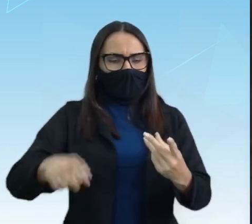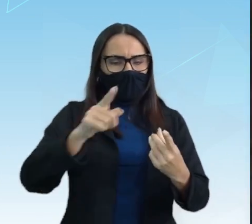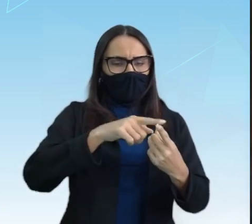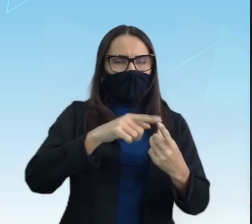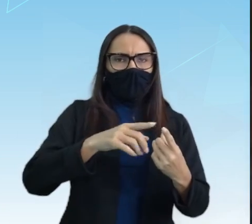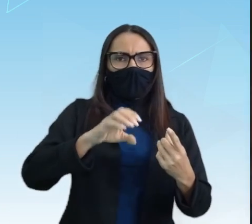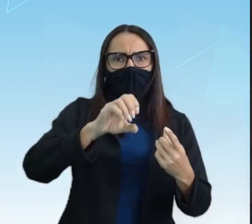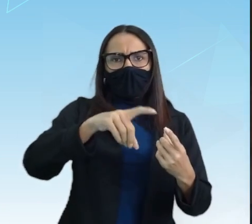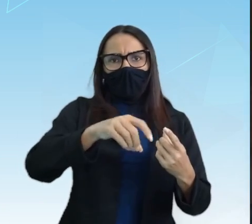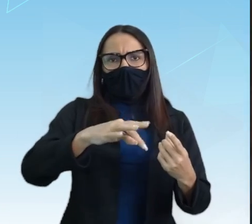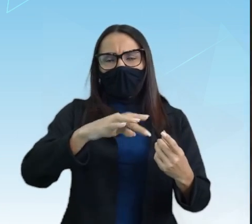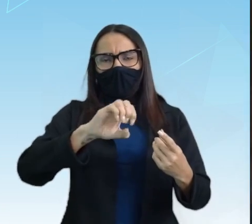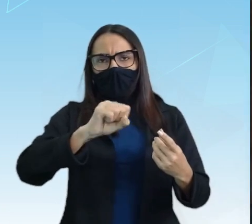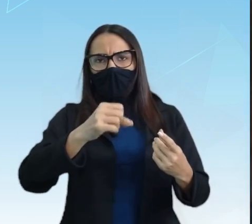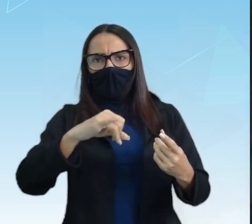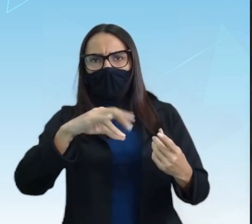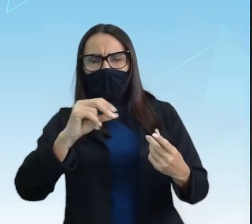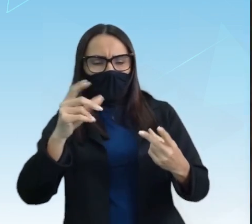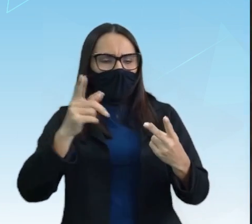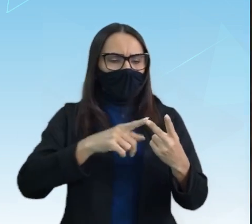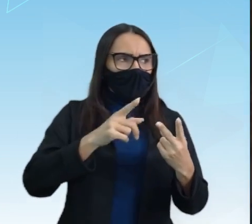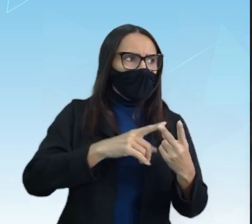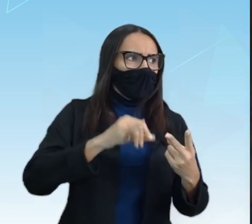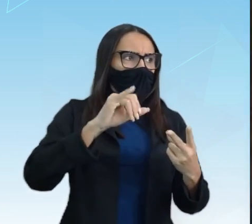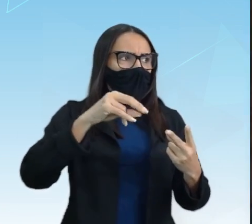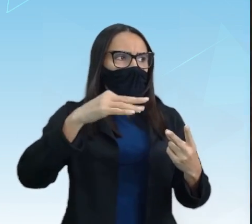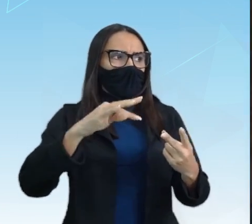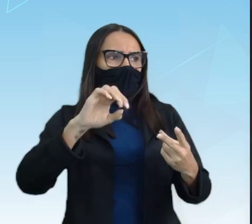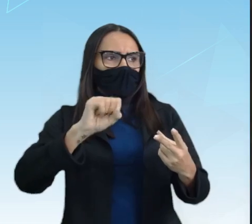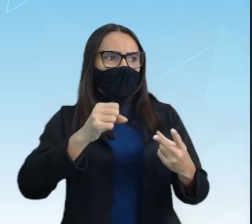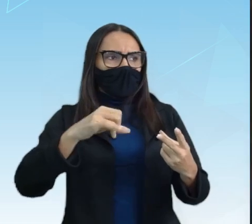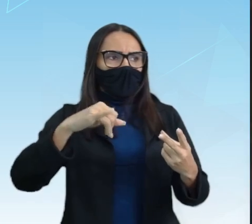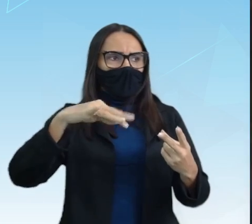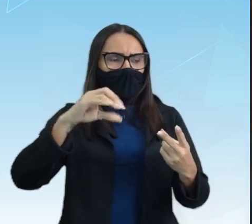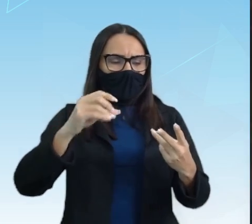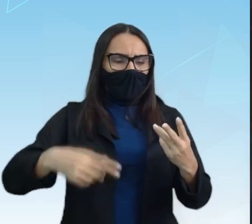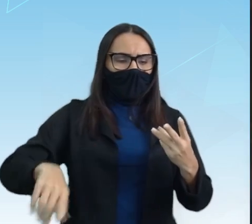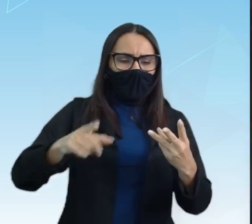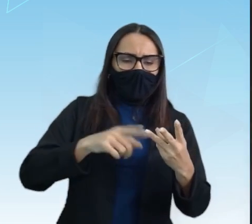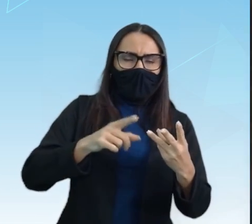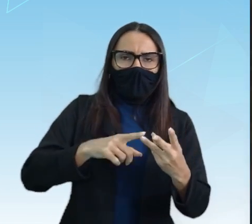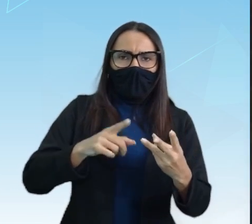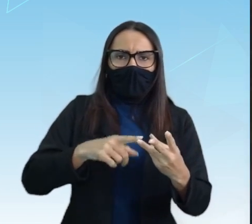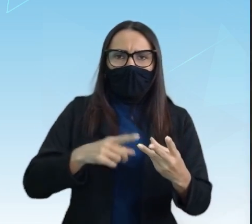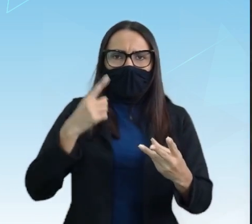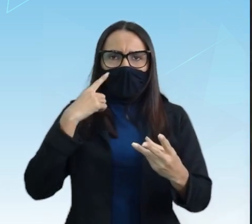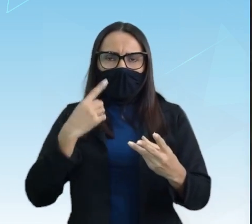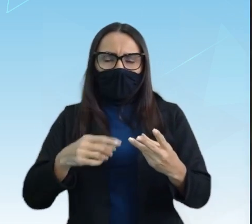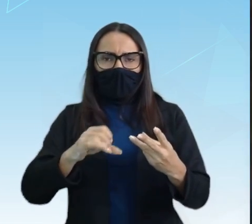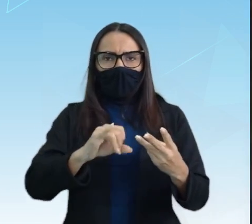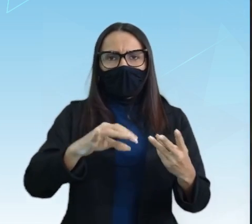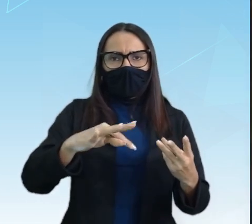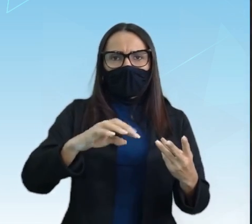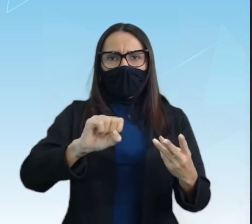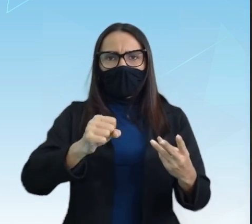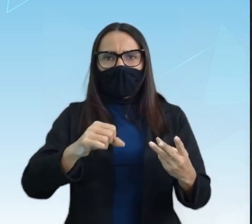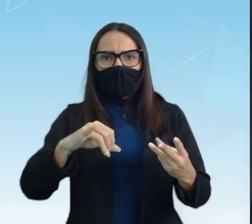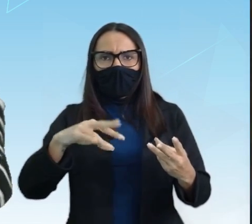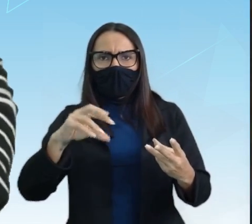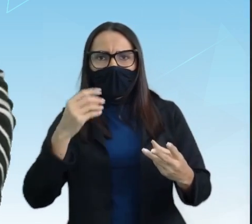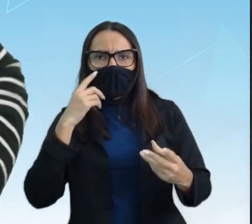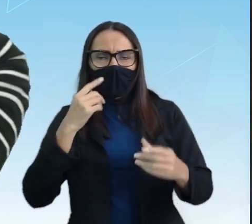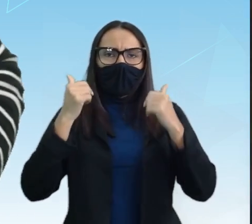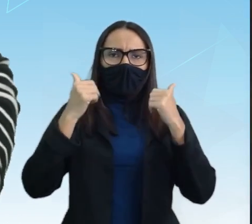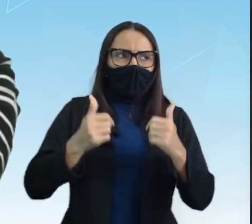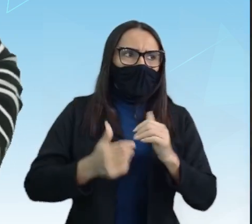Extensivo, e sistema intensivo de mão de obra e sistema intensivo, ok? Aí